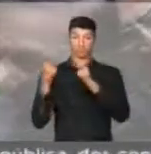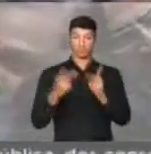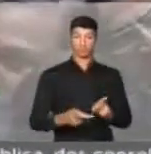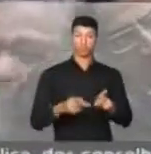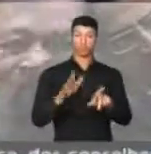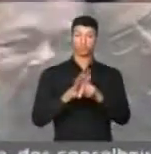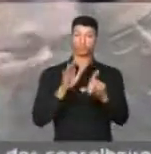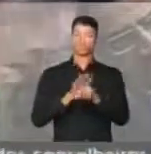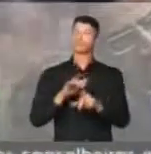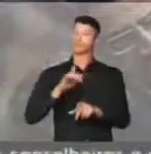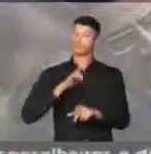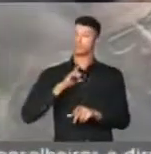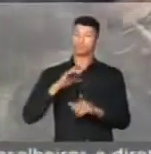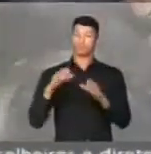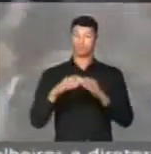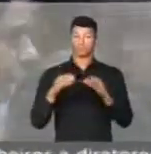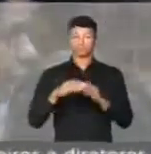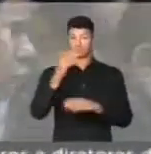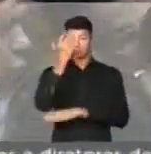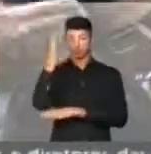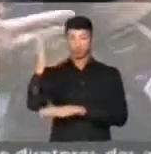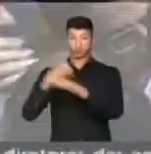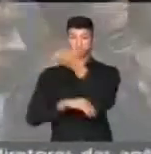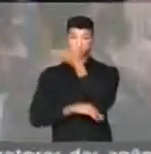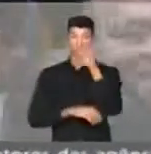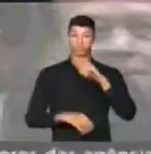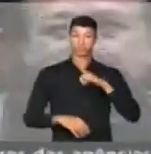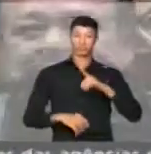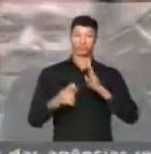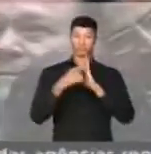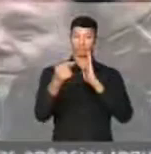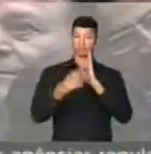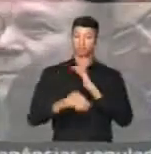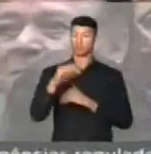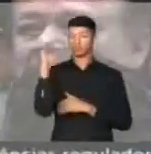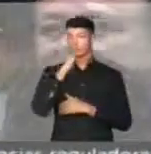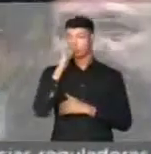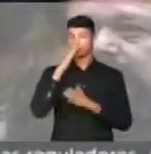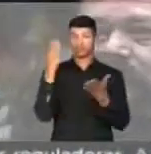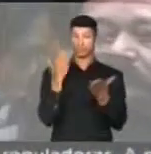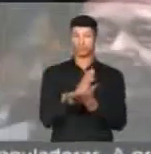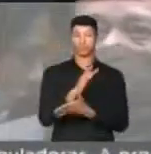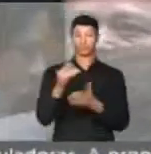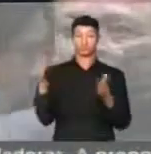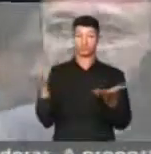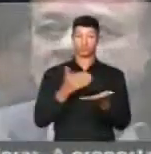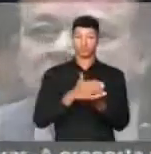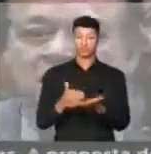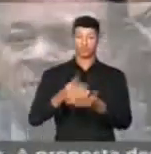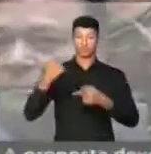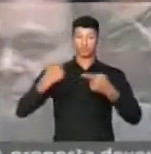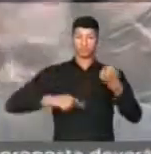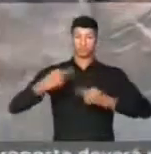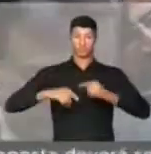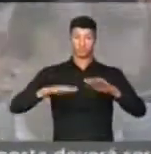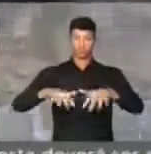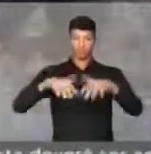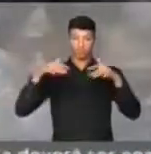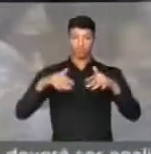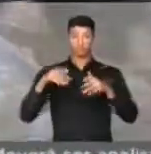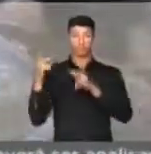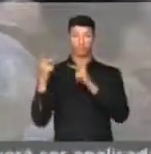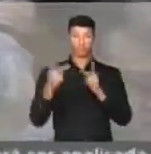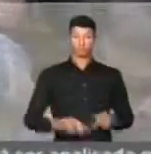de lei que atualmente encontra-se na Comissão de Meio Ambiente tenha o seu requerimento de urgência aprovado e venha para ser discutido aqui no plenário.